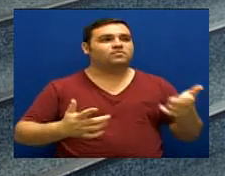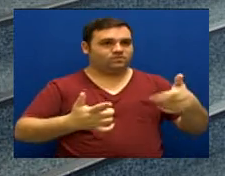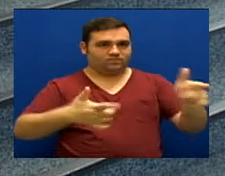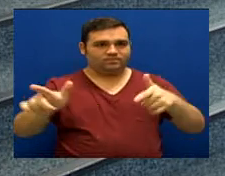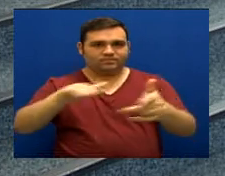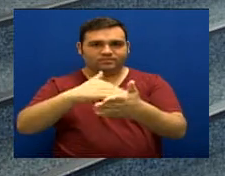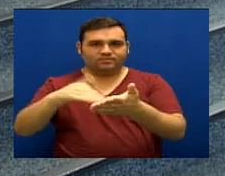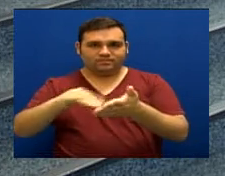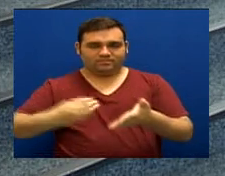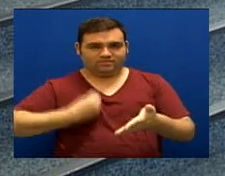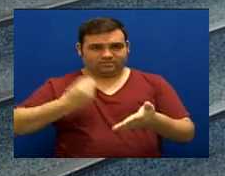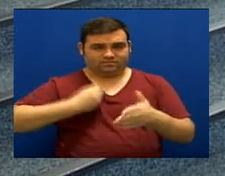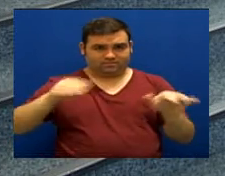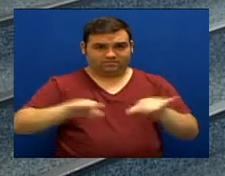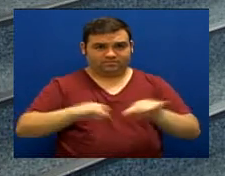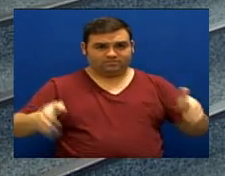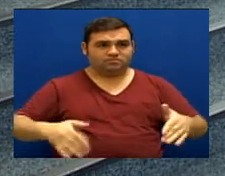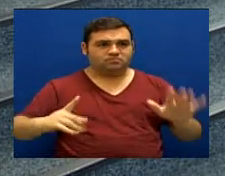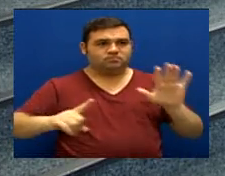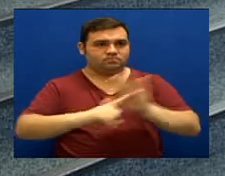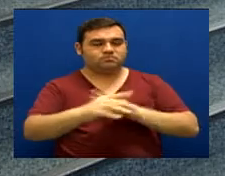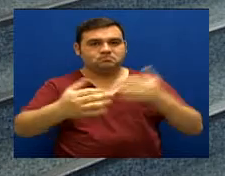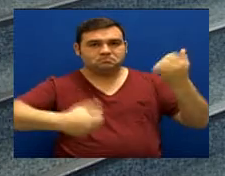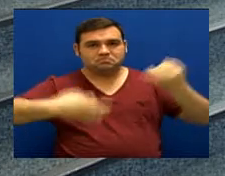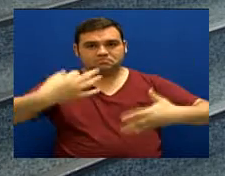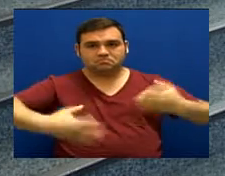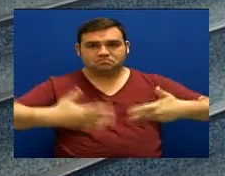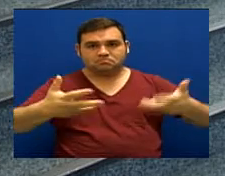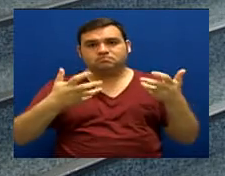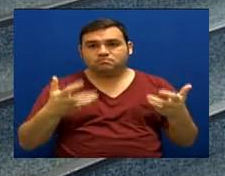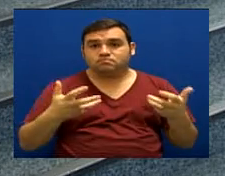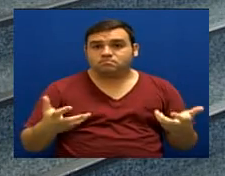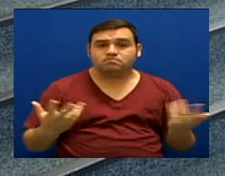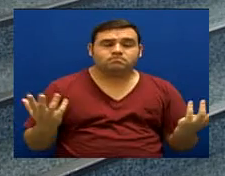secretários aqui presentes à mesa tem alguma colocação